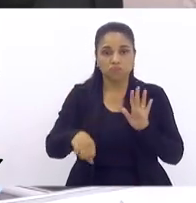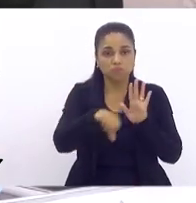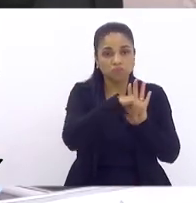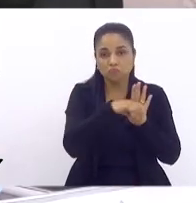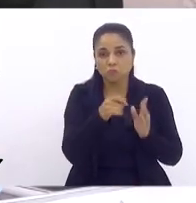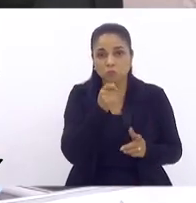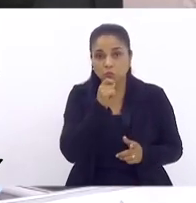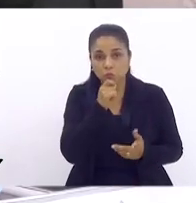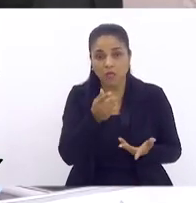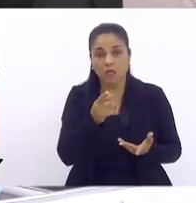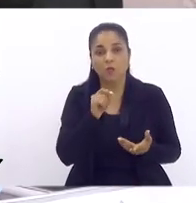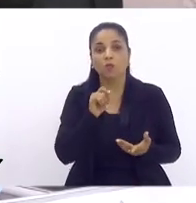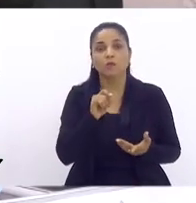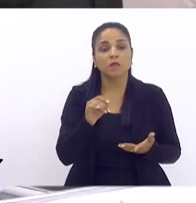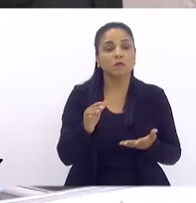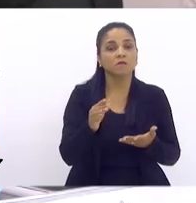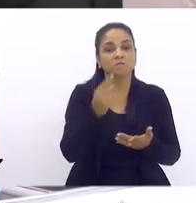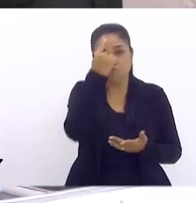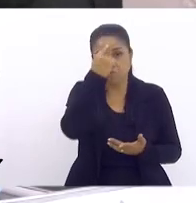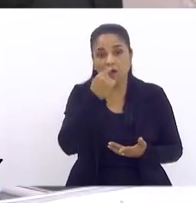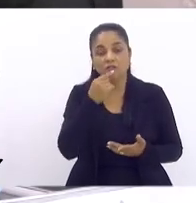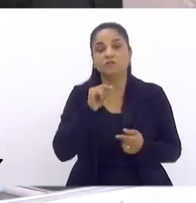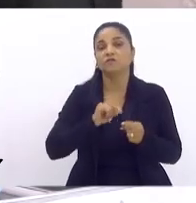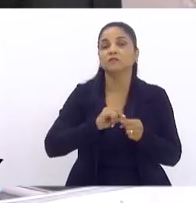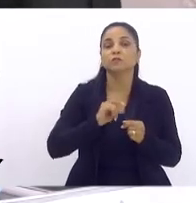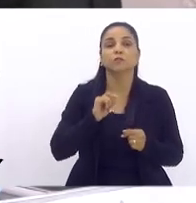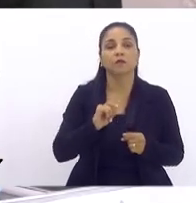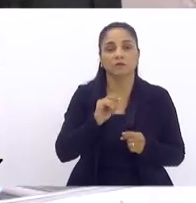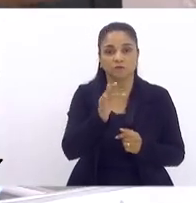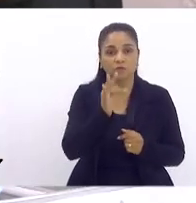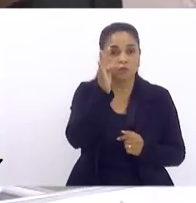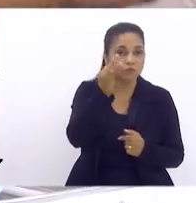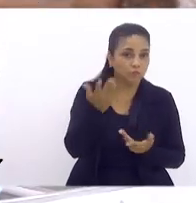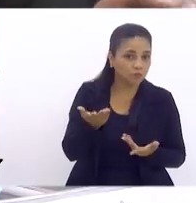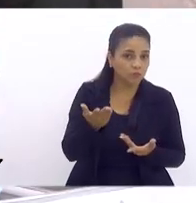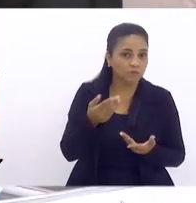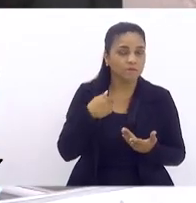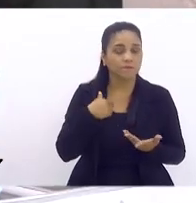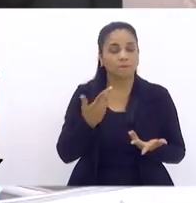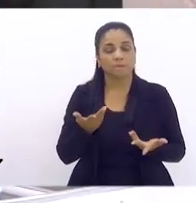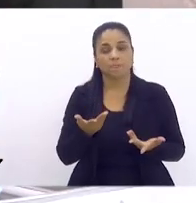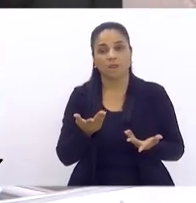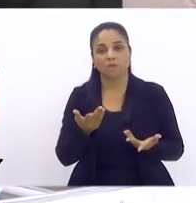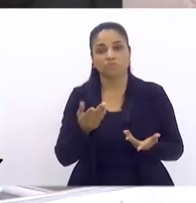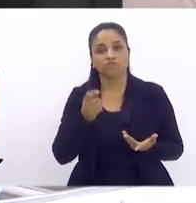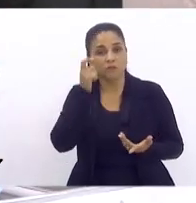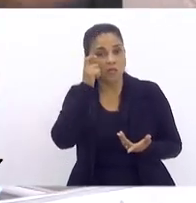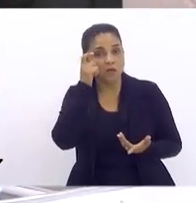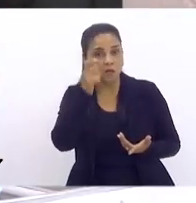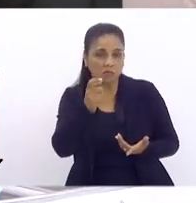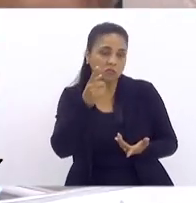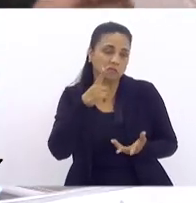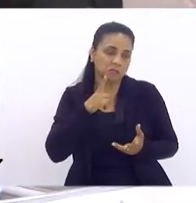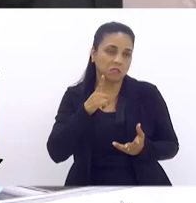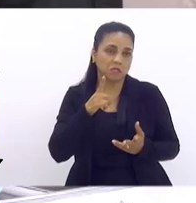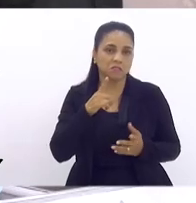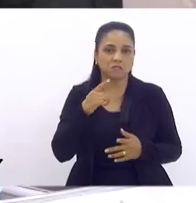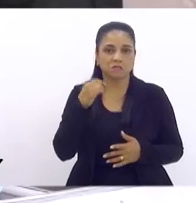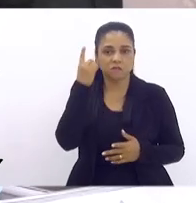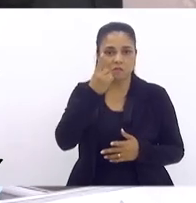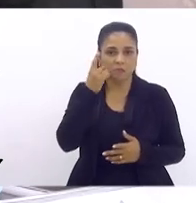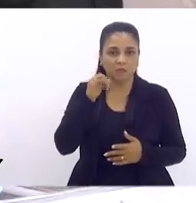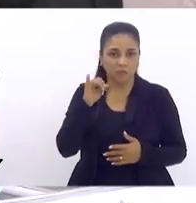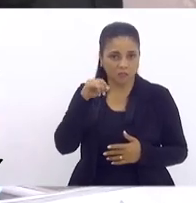o que serão feitas dessas imagens e aí você tem situações e acredito que isso é por exemplo do interesse Deputado da Índia para